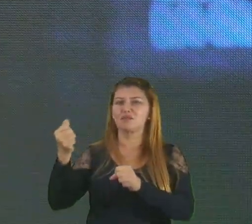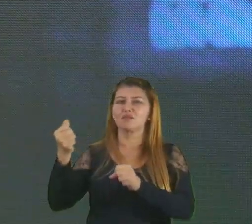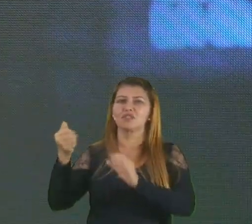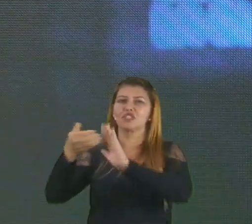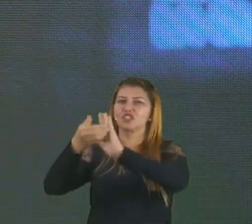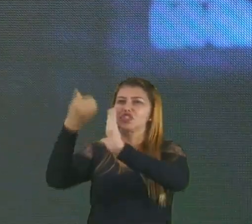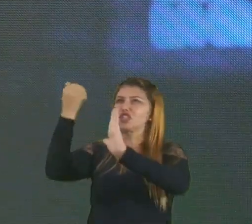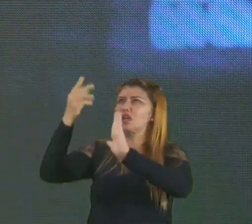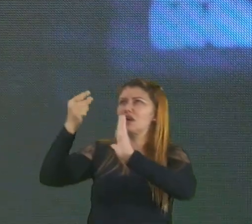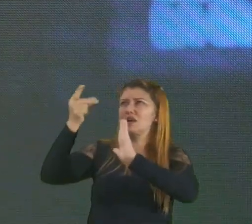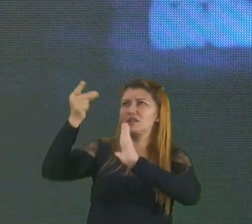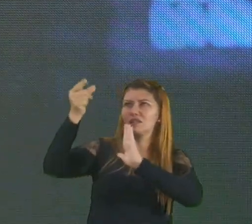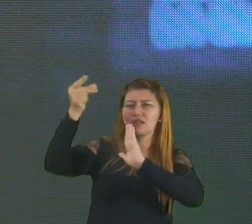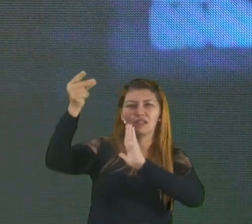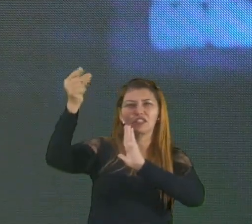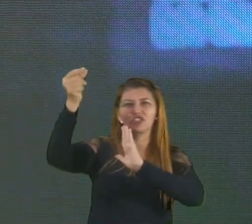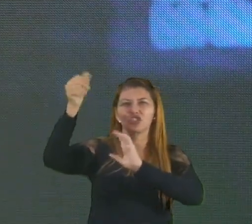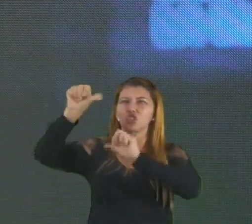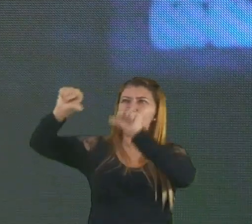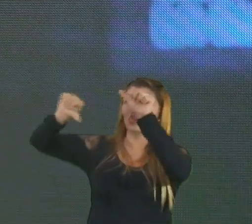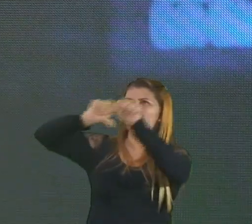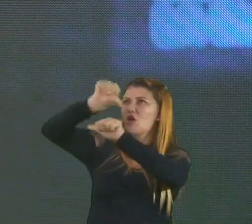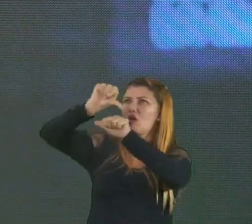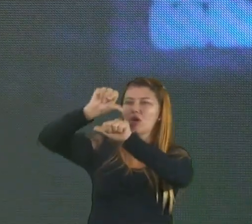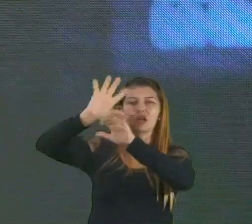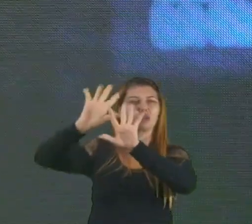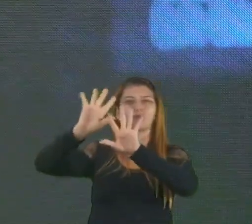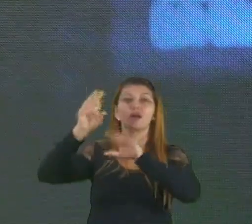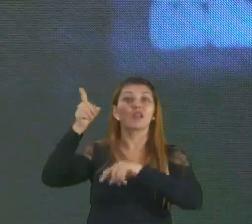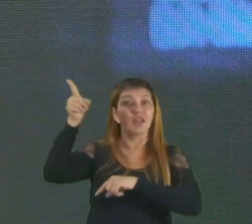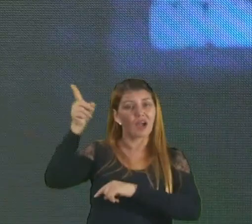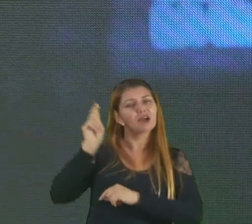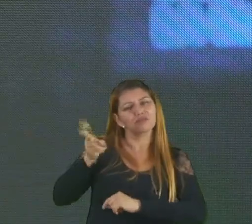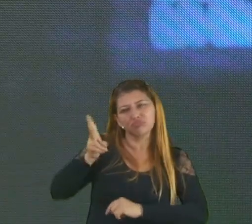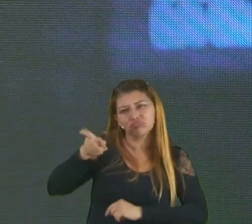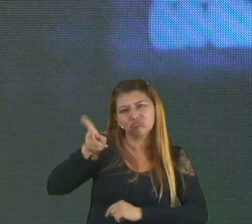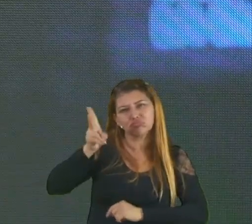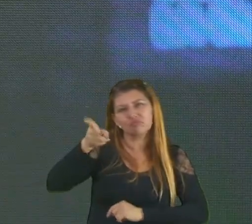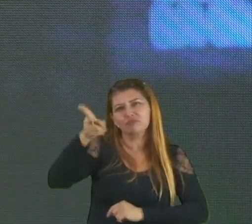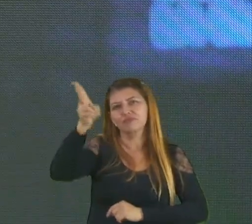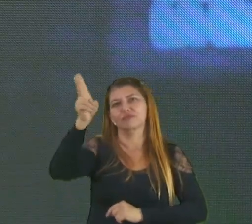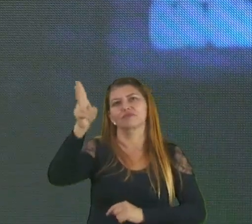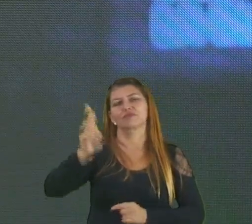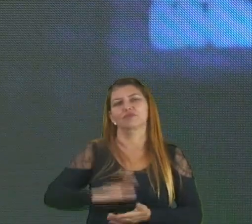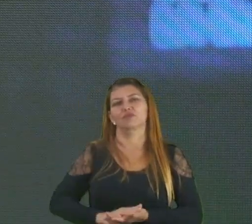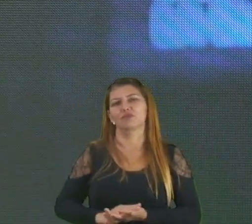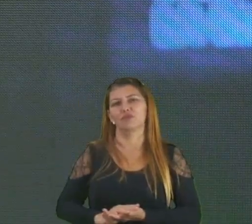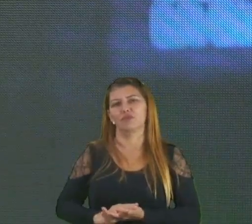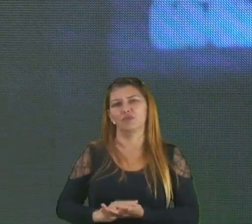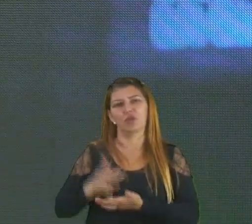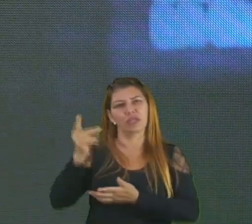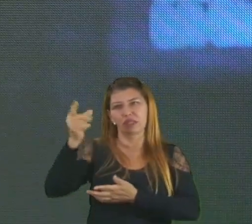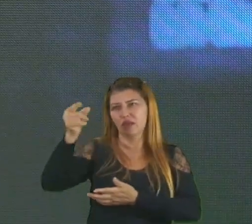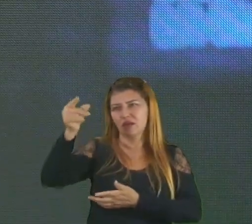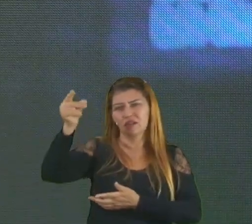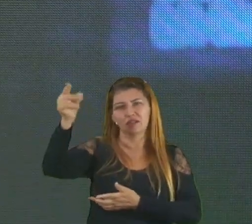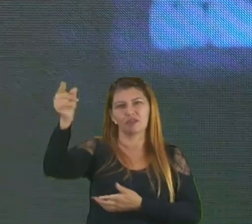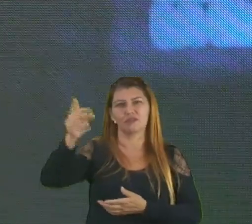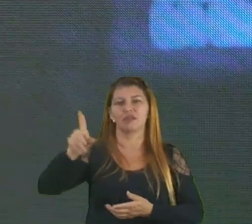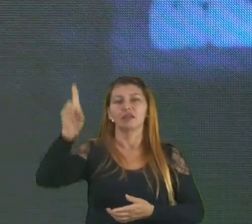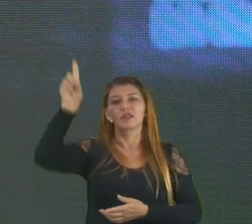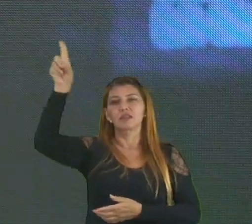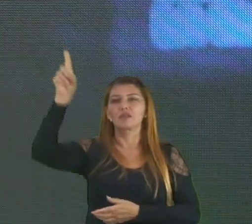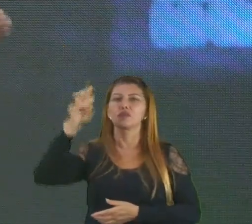muda. A eternidade continua sendo a eternidade. Deus conhece a